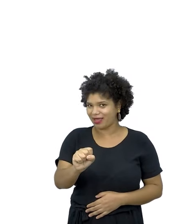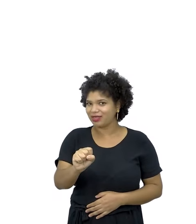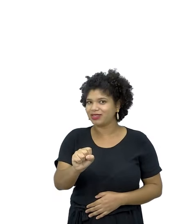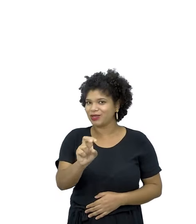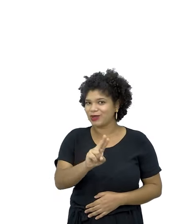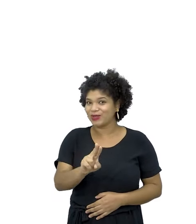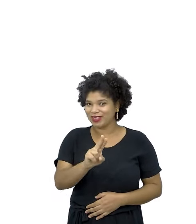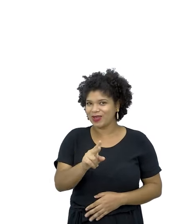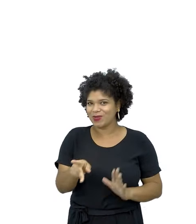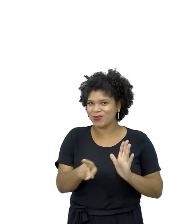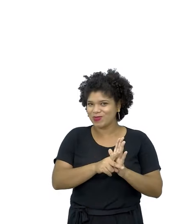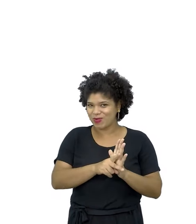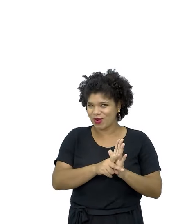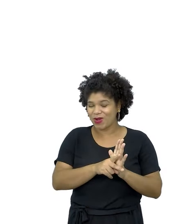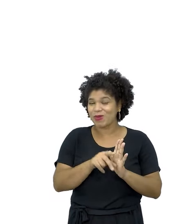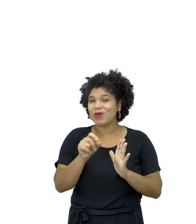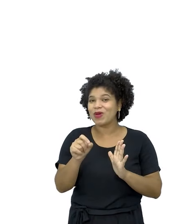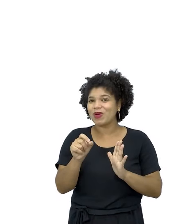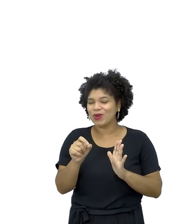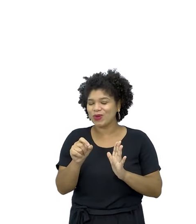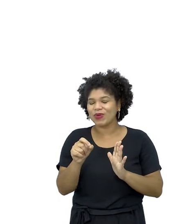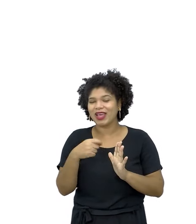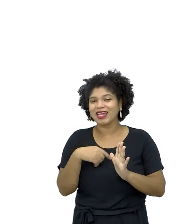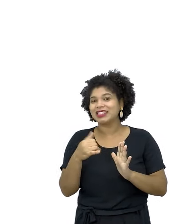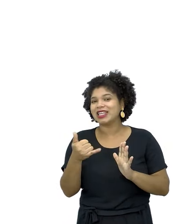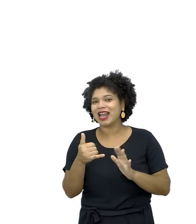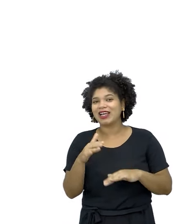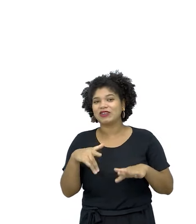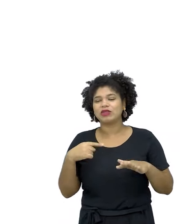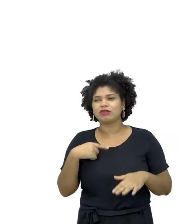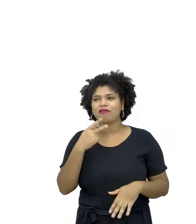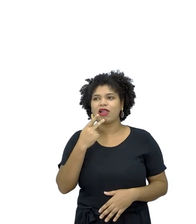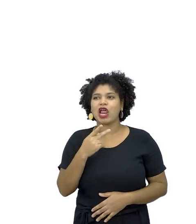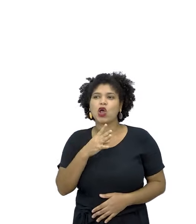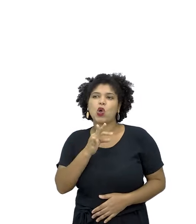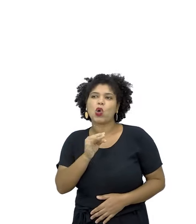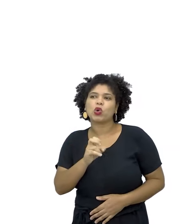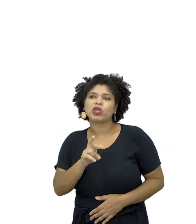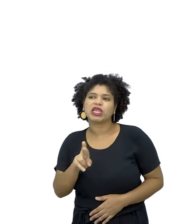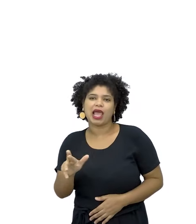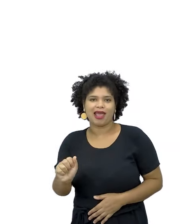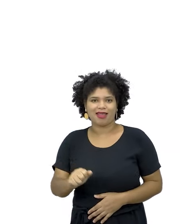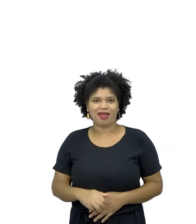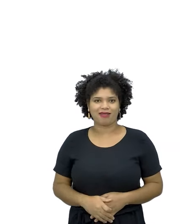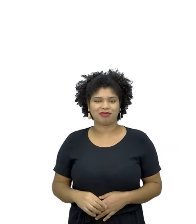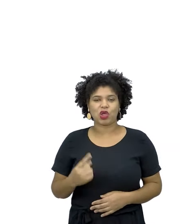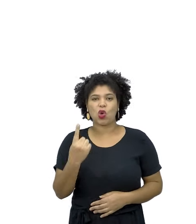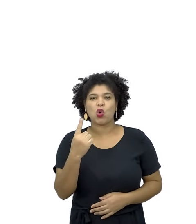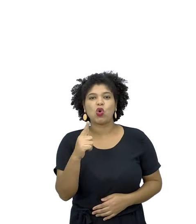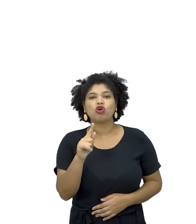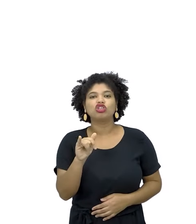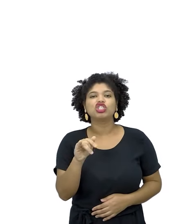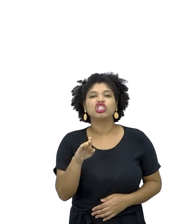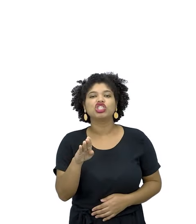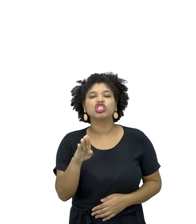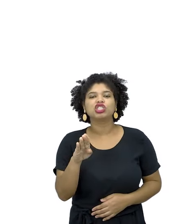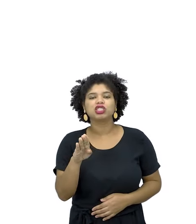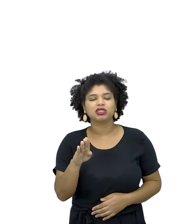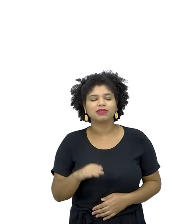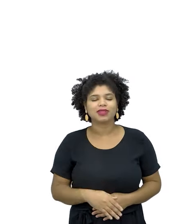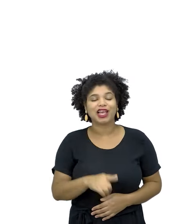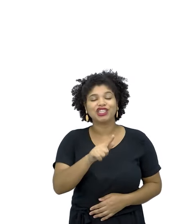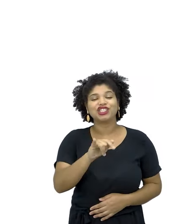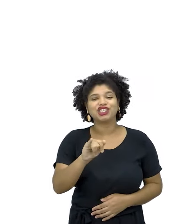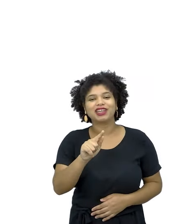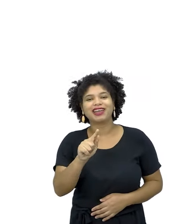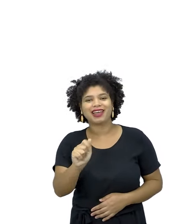esse computador, esse celular, meu celular tem 1 TB de memória, tem 1 GB, tem 10K. Então, o que é essa linguagem?